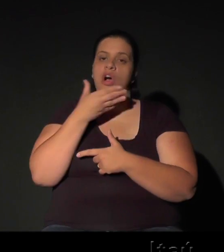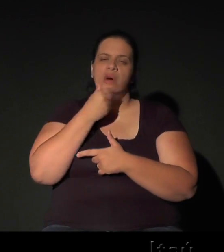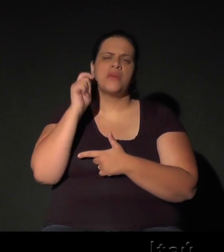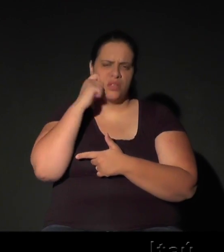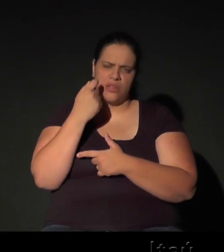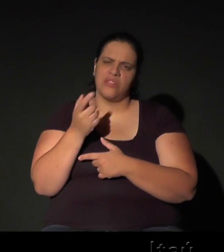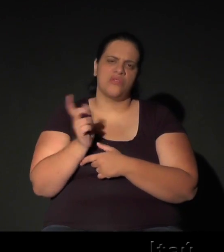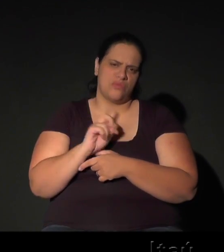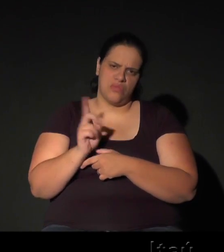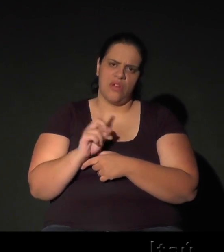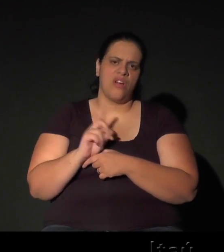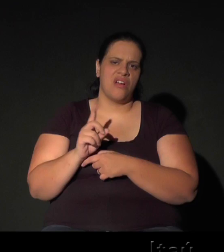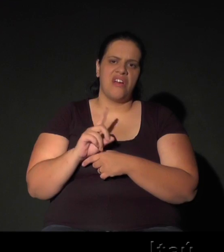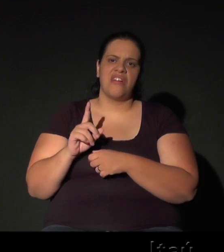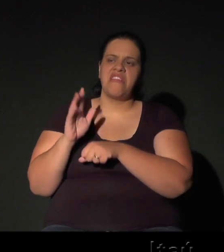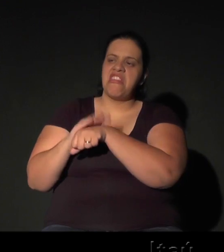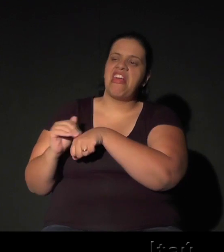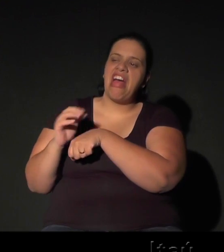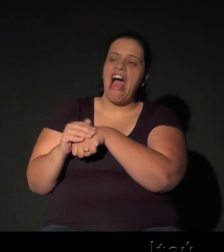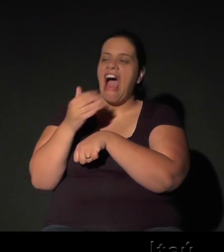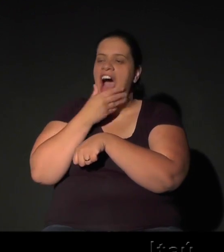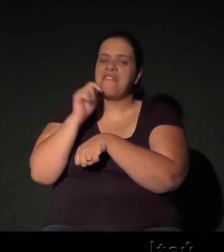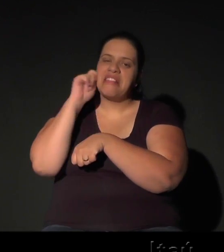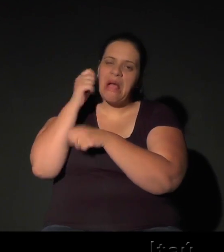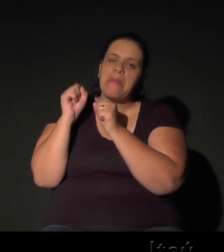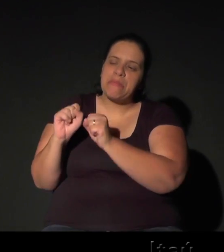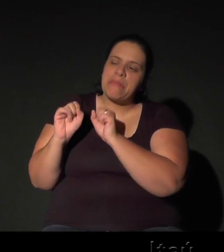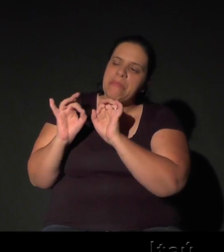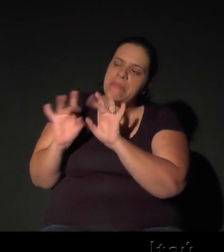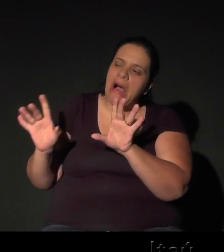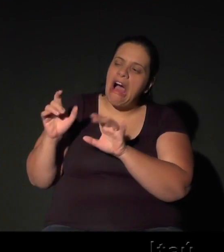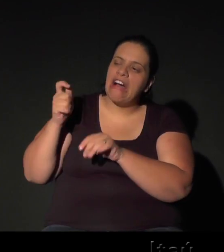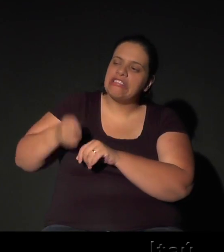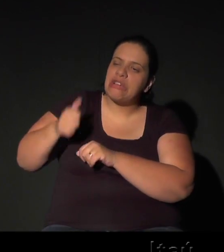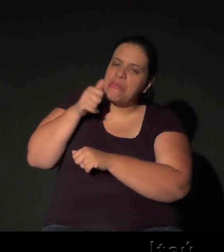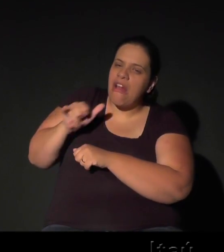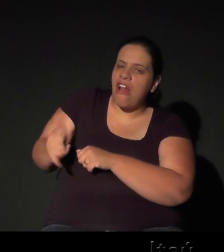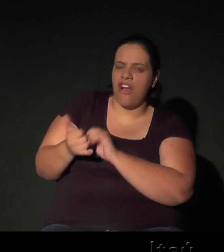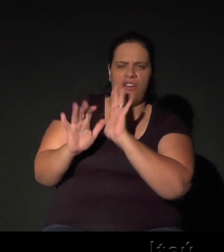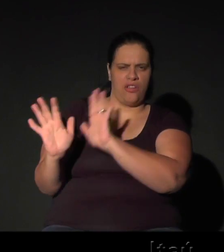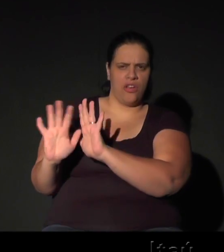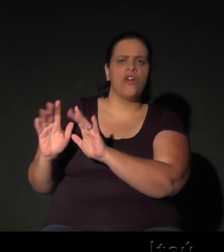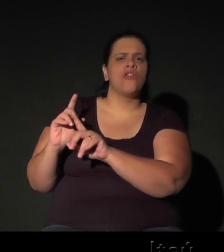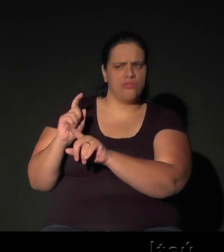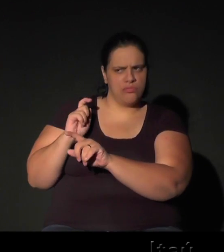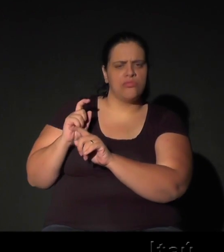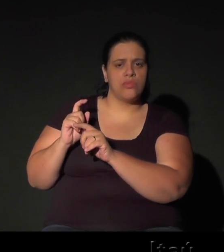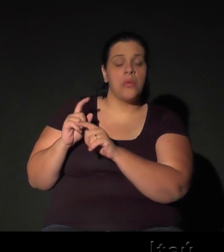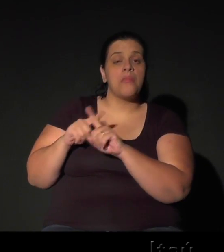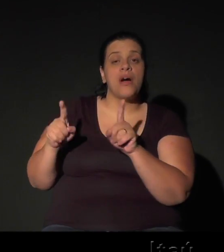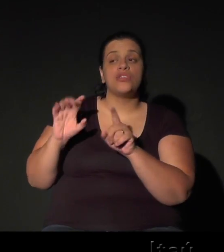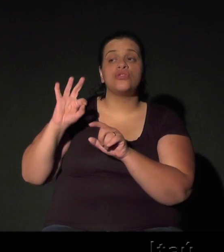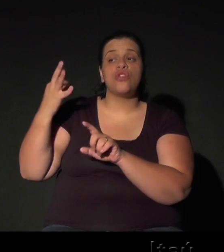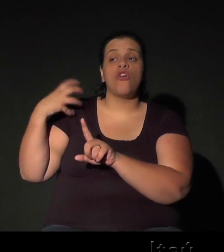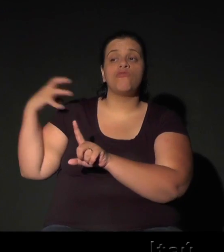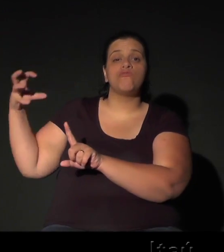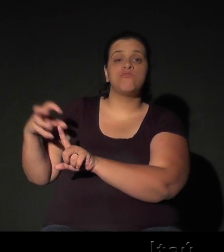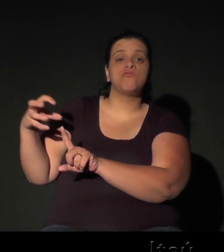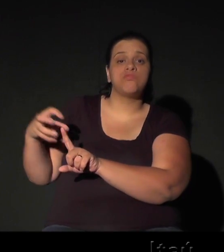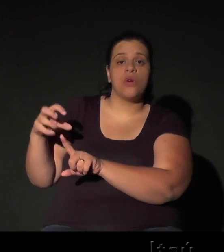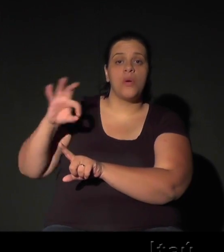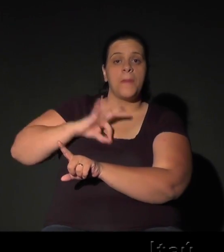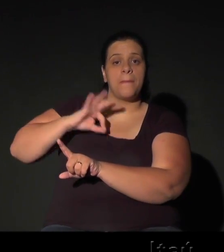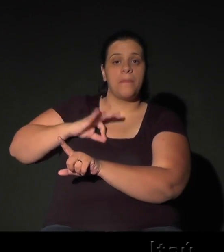não tenha que fazer porque a gente não passa pano para machismo de homem negro não mas eu pensaria porque ele pode ser um homem vítima de violência